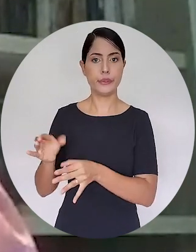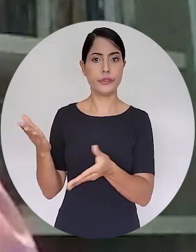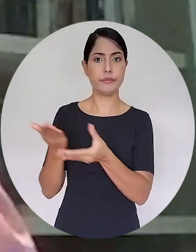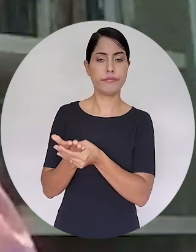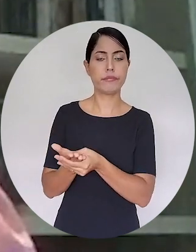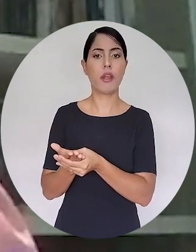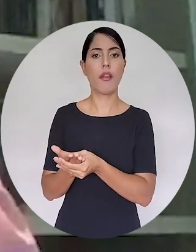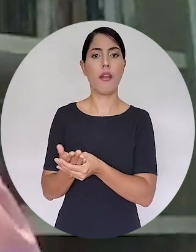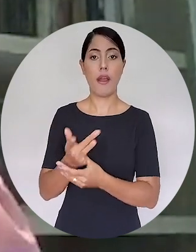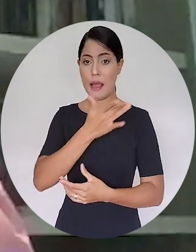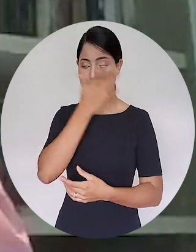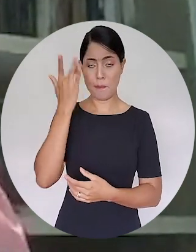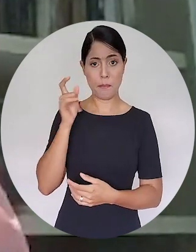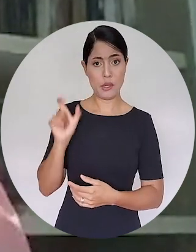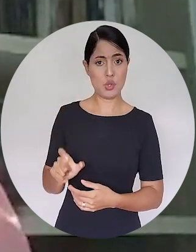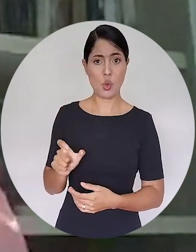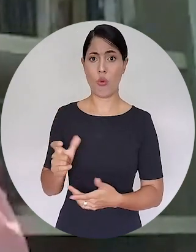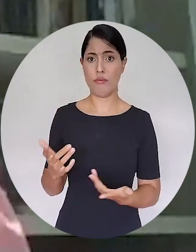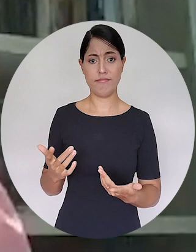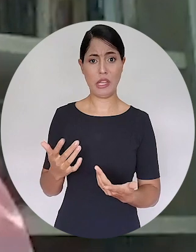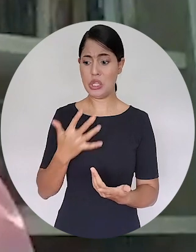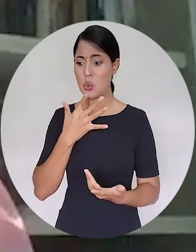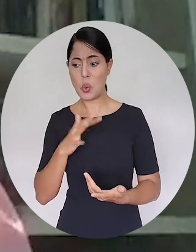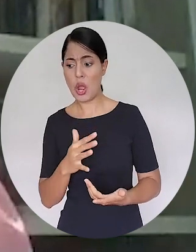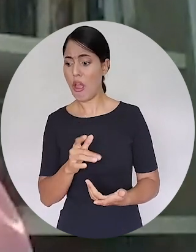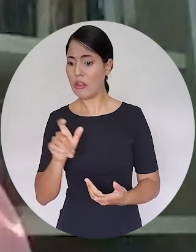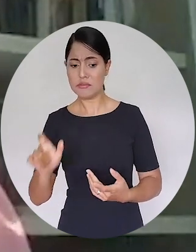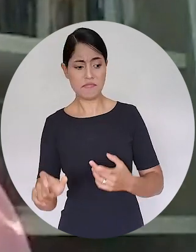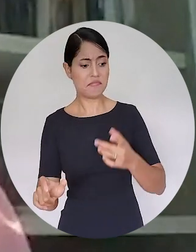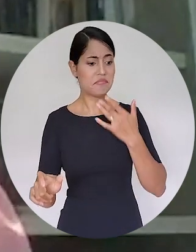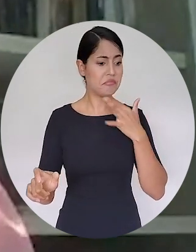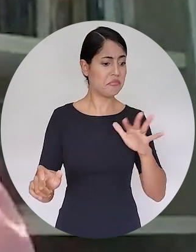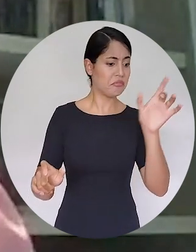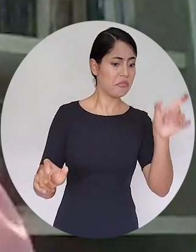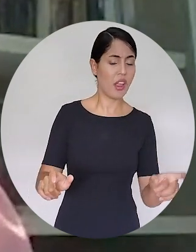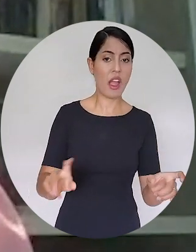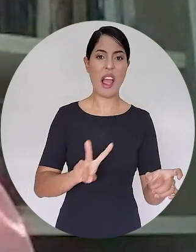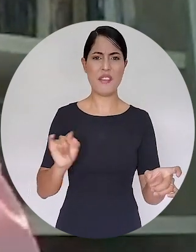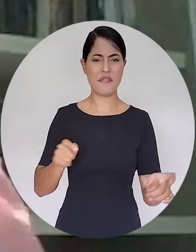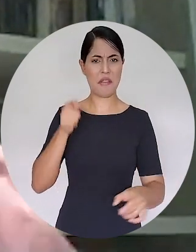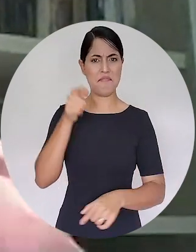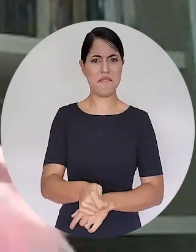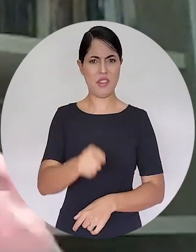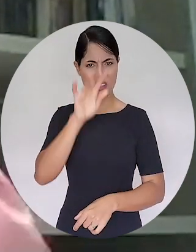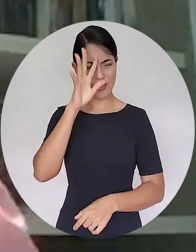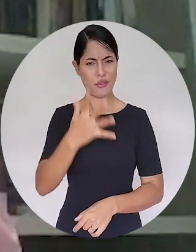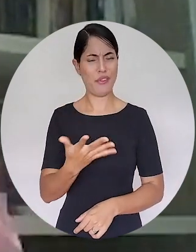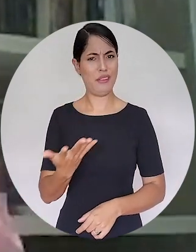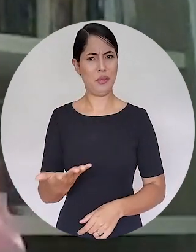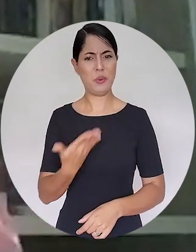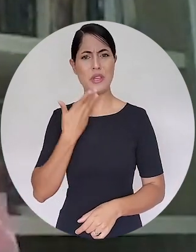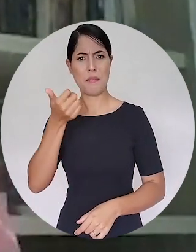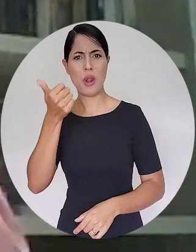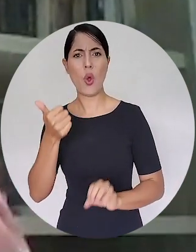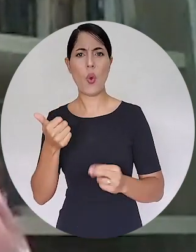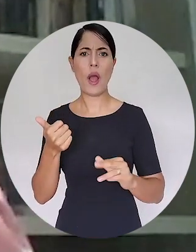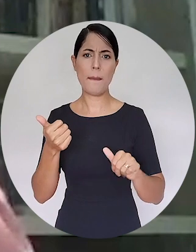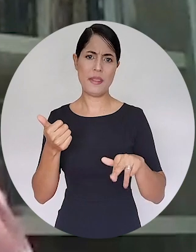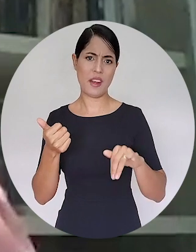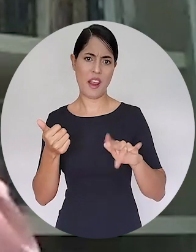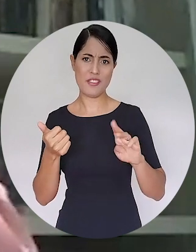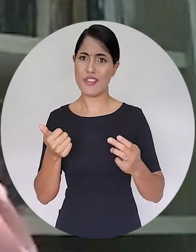judicial ou arbitral que um terceiro que não conhece as partes, não conhece o seu negócio, vai decidir o que é melhor para você e